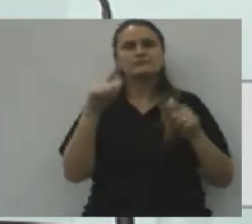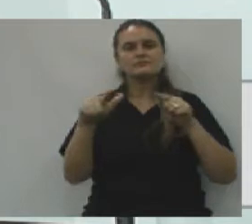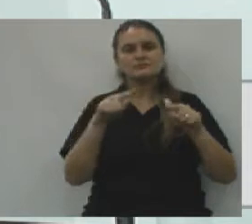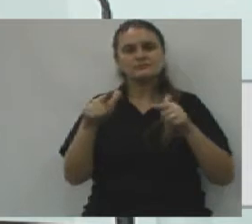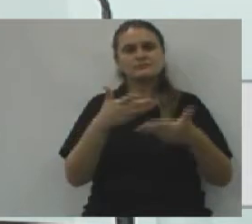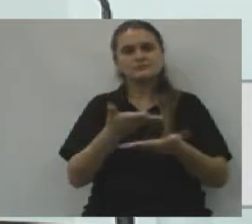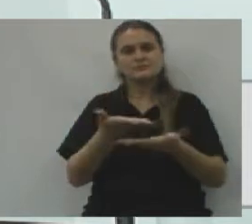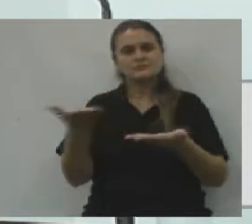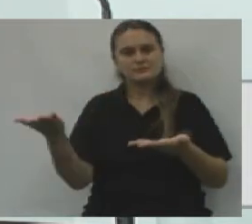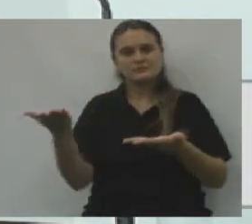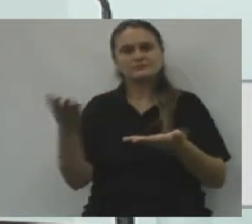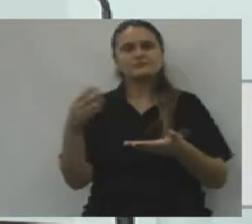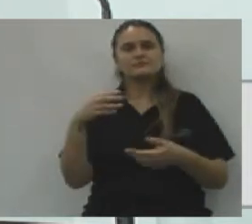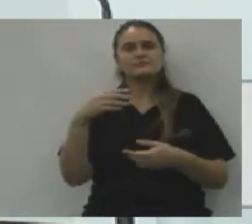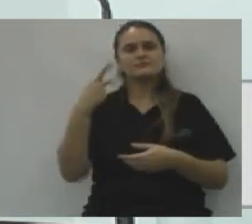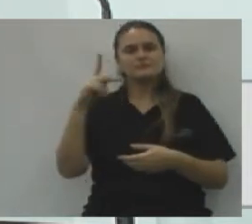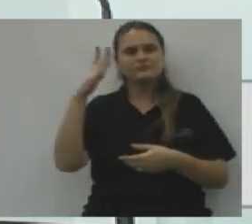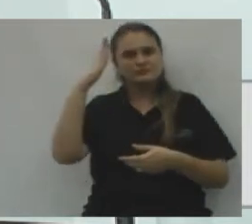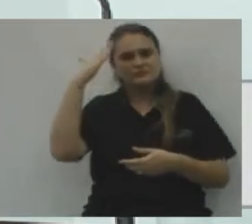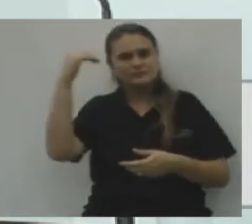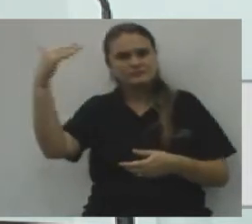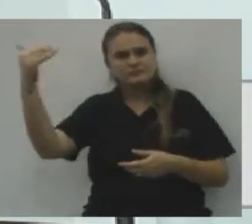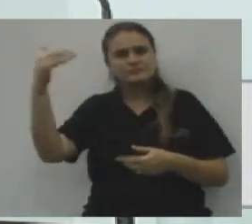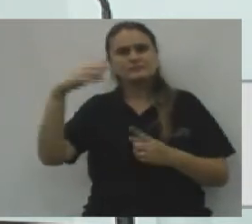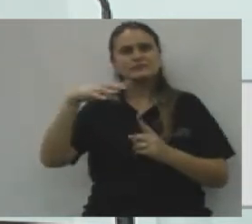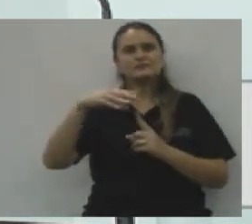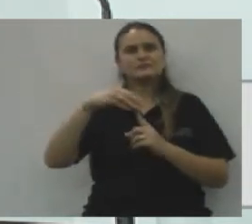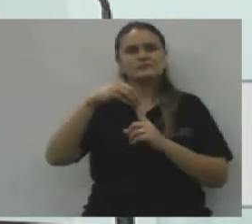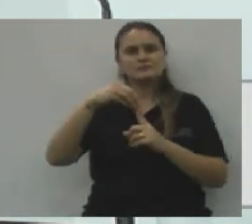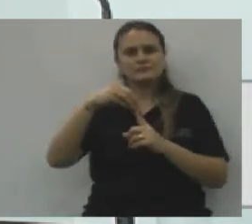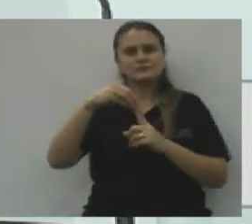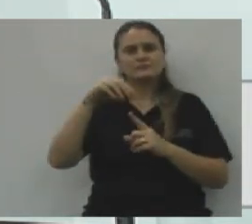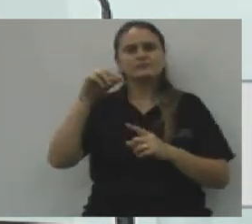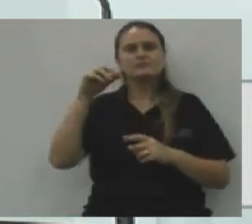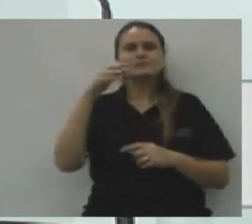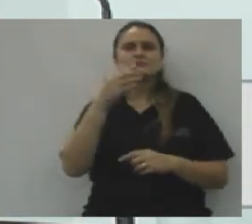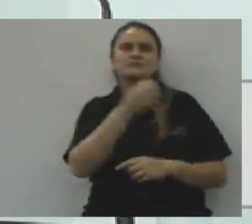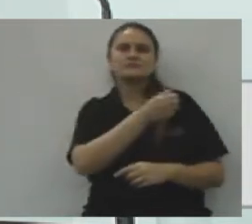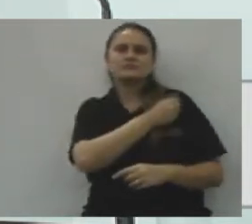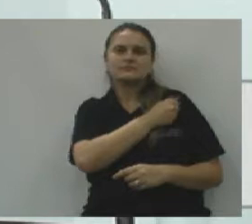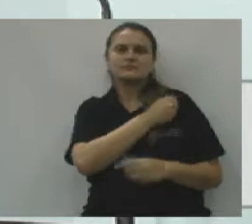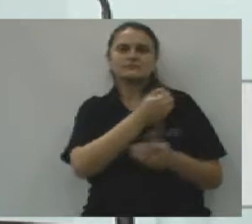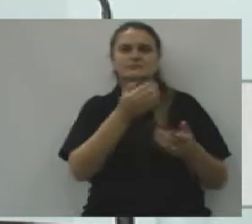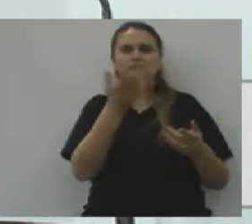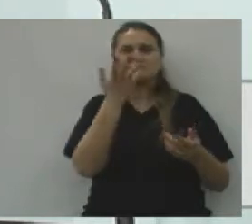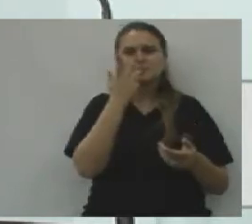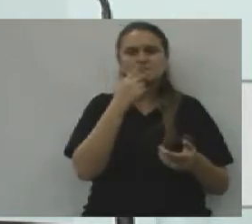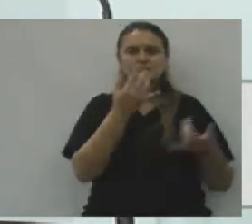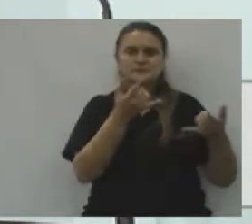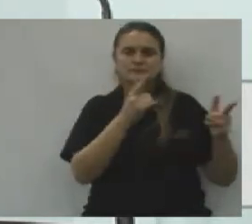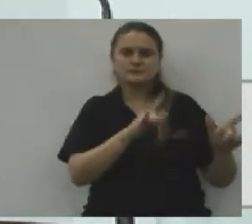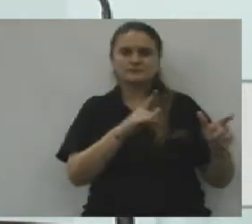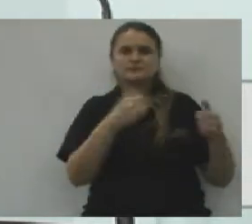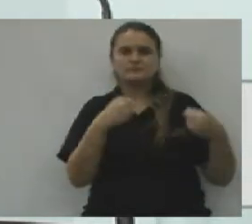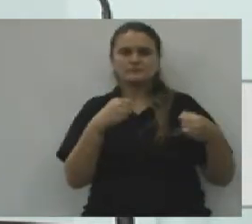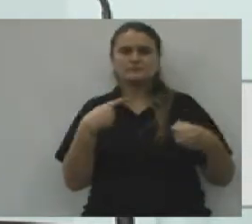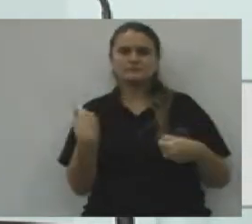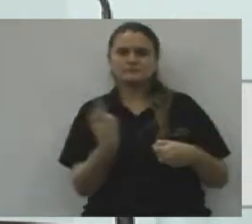de vocês para o sucesso, principalmente para aqueles que dependem de cada um de